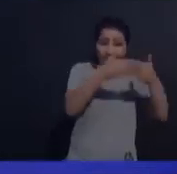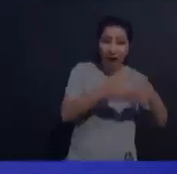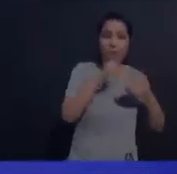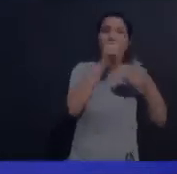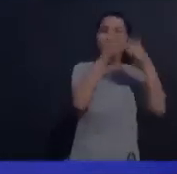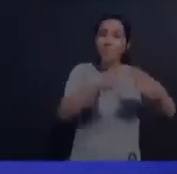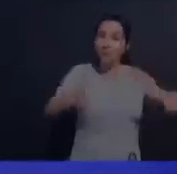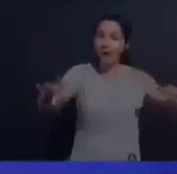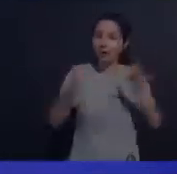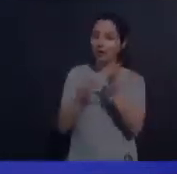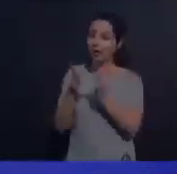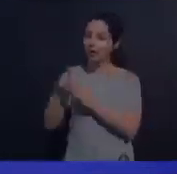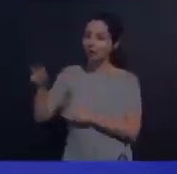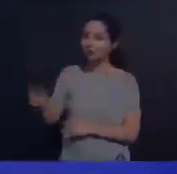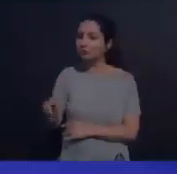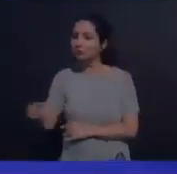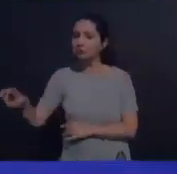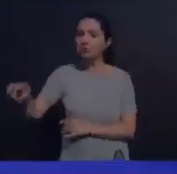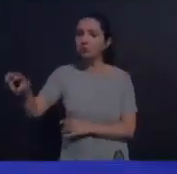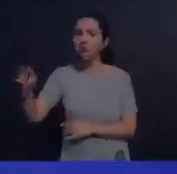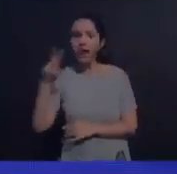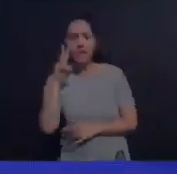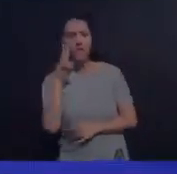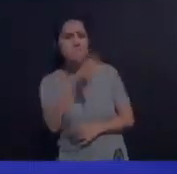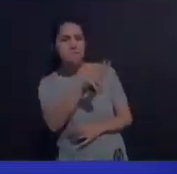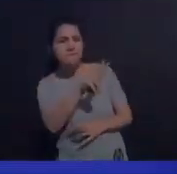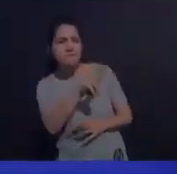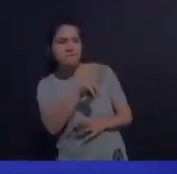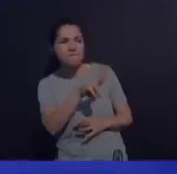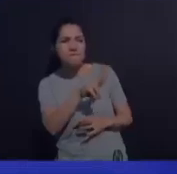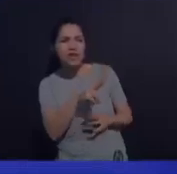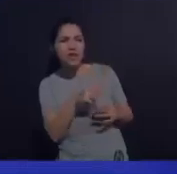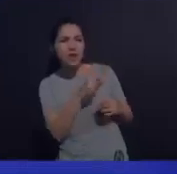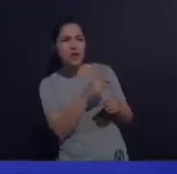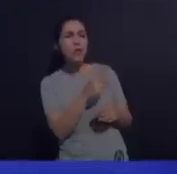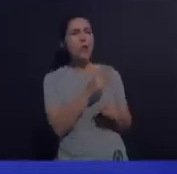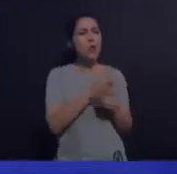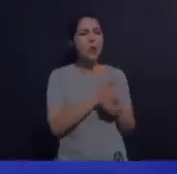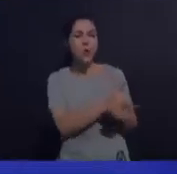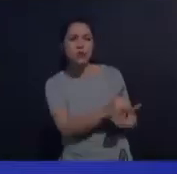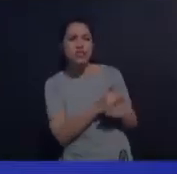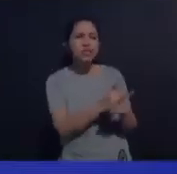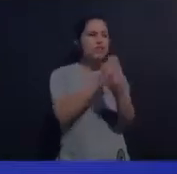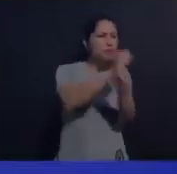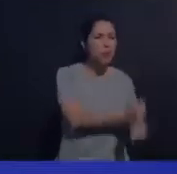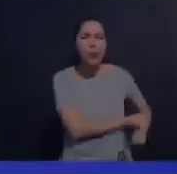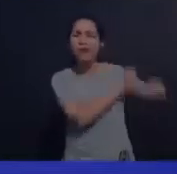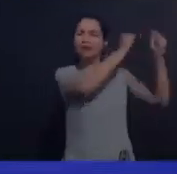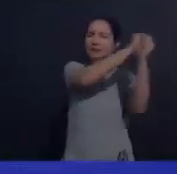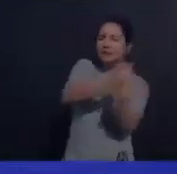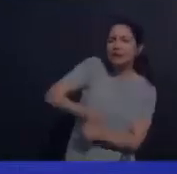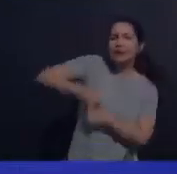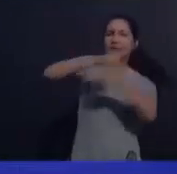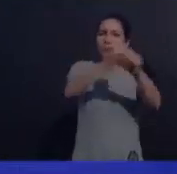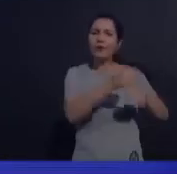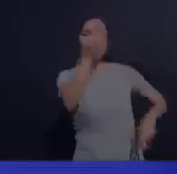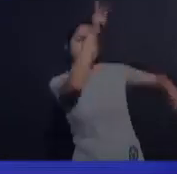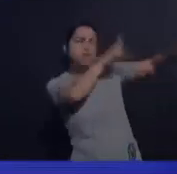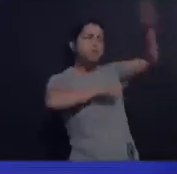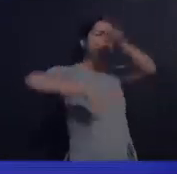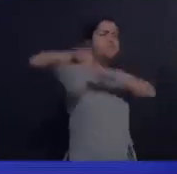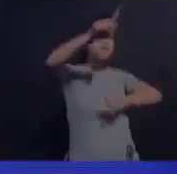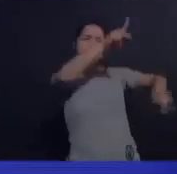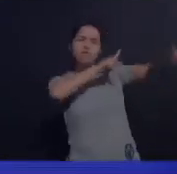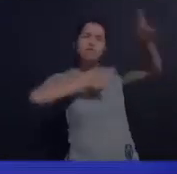sozinho em terra ele viu os discípulos remando com dificuldade porque o vento só prova contra eles